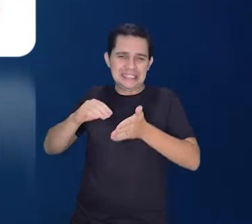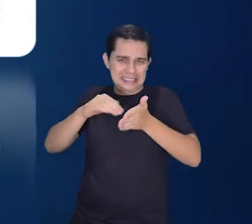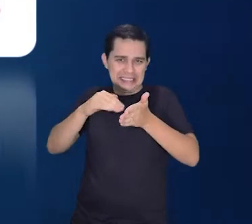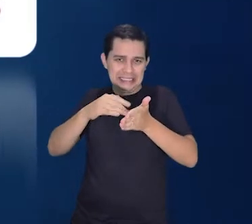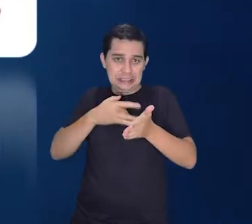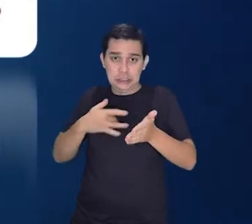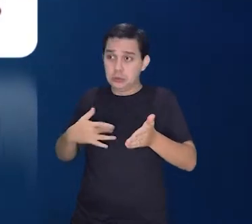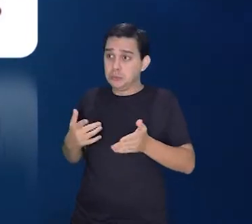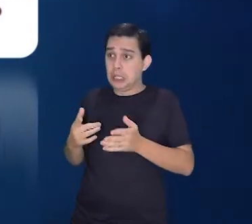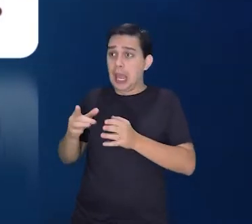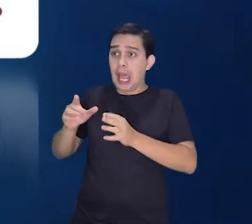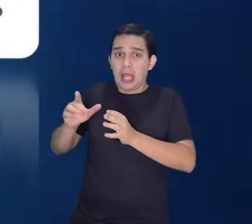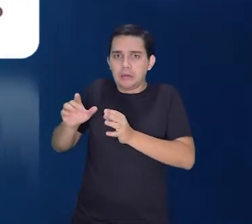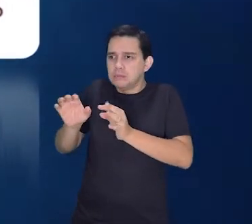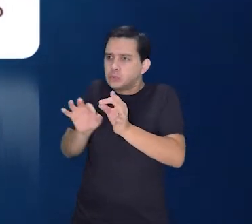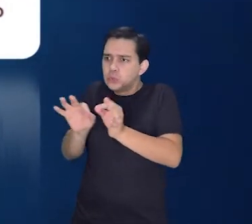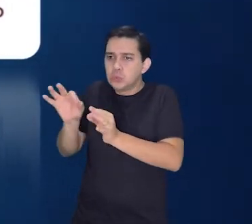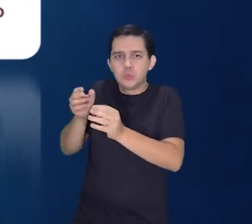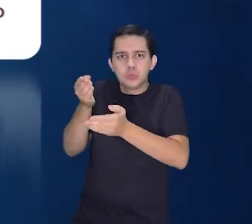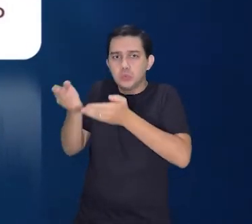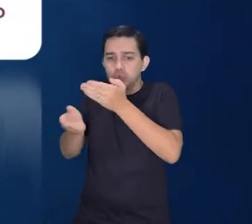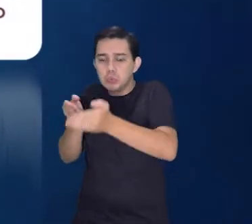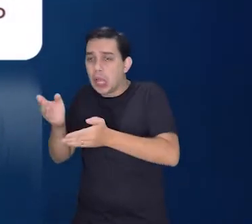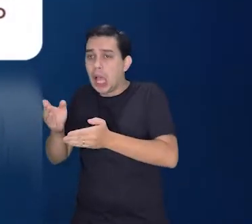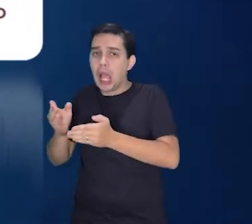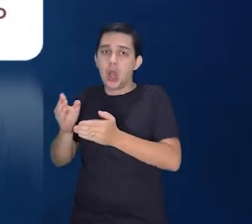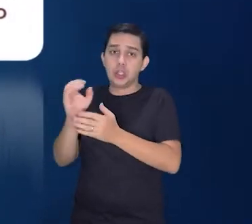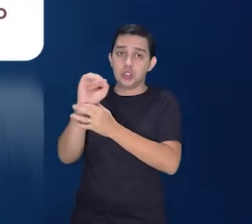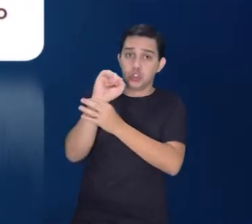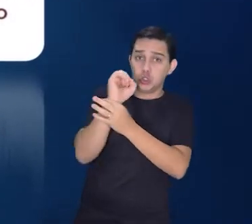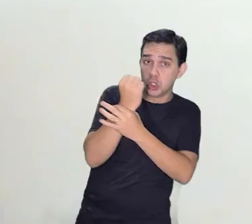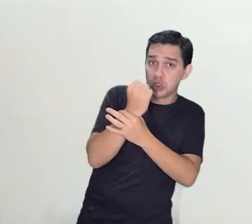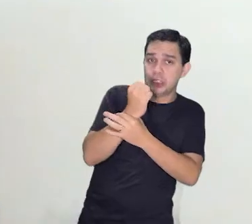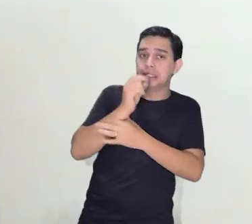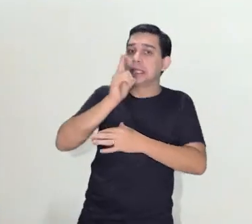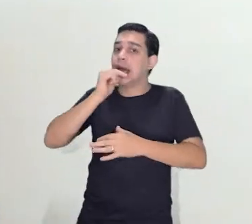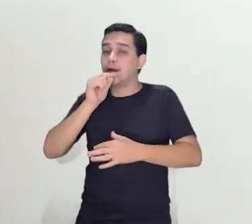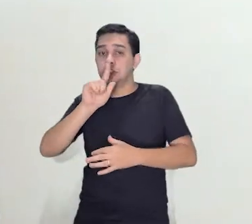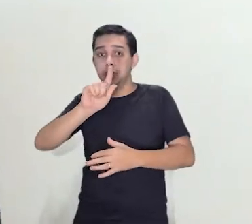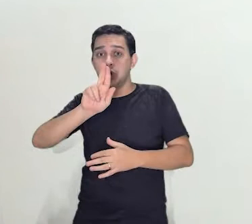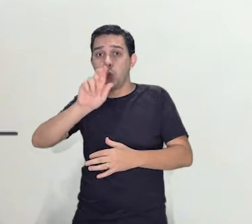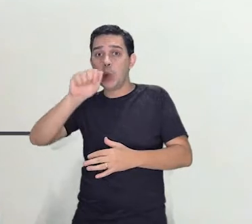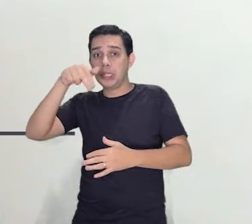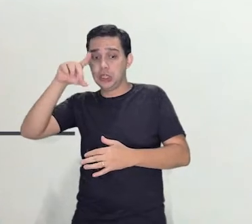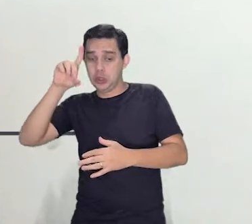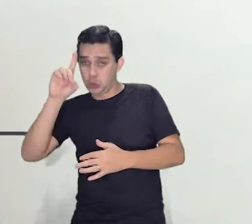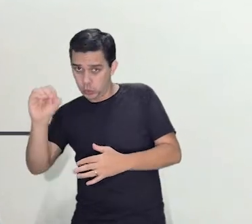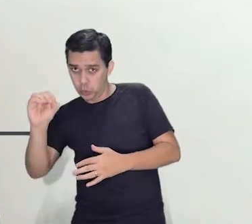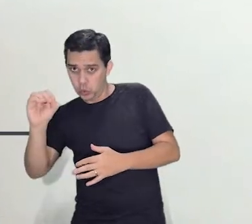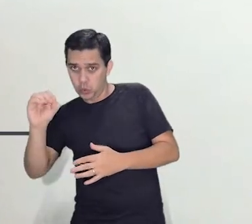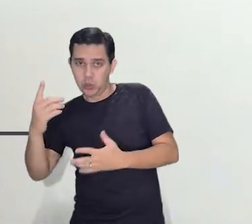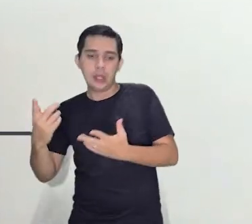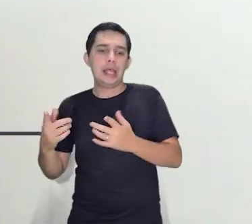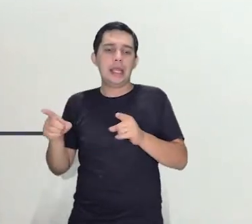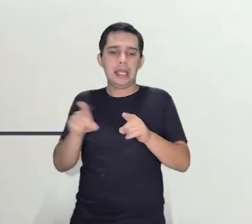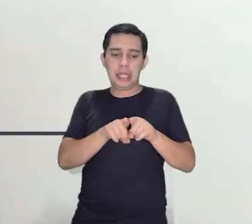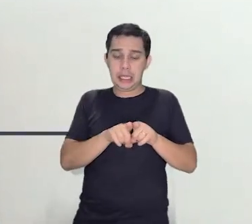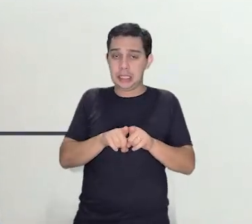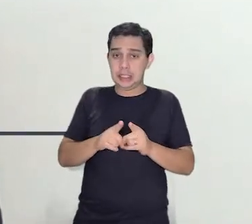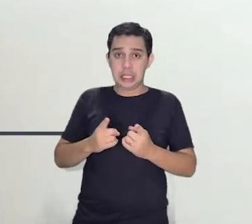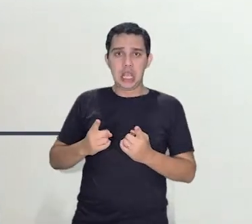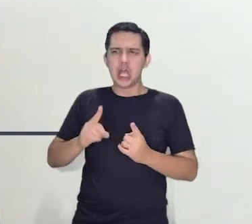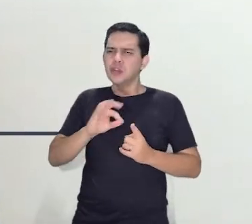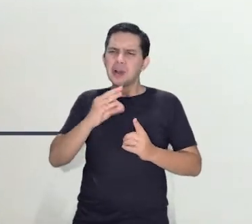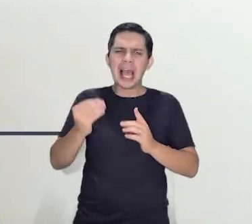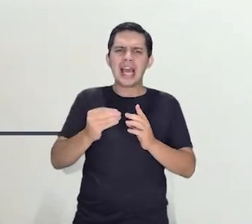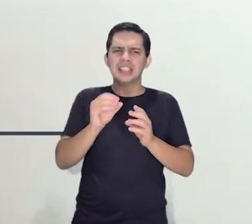do Guandu a apresentação de um PSA, Plano de Segurança da Água, conforme metodologia e conteúdo preconizados pelo Ministério da